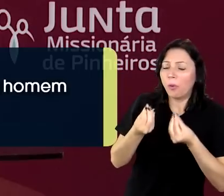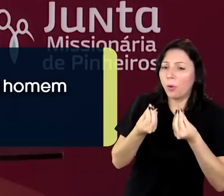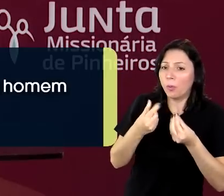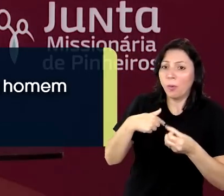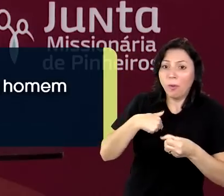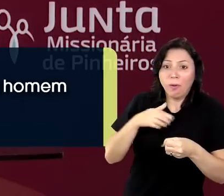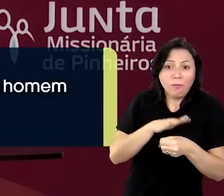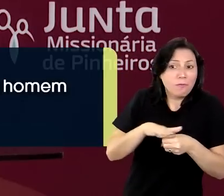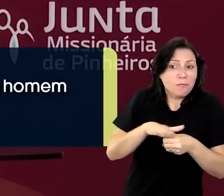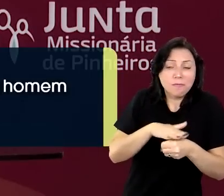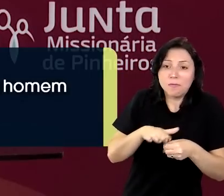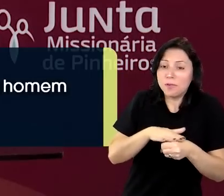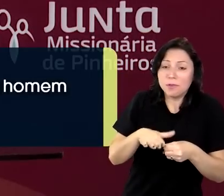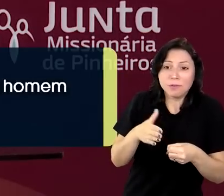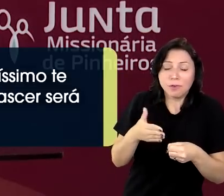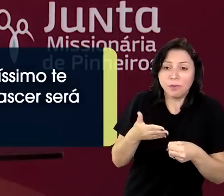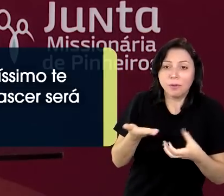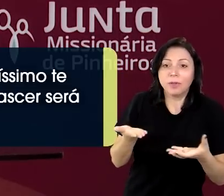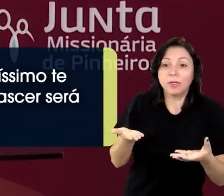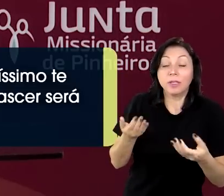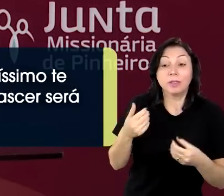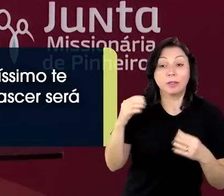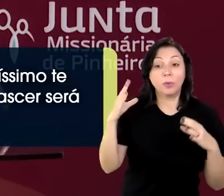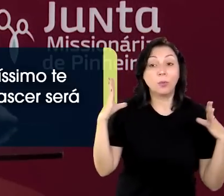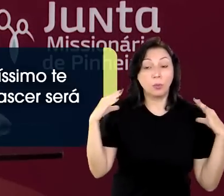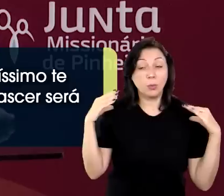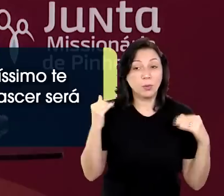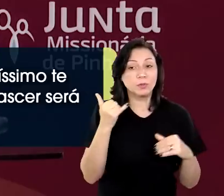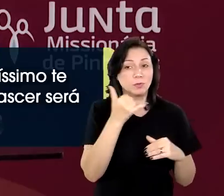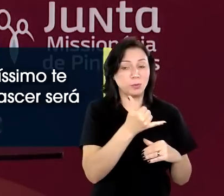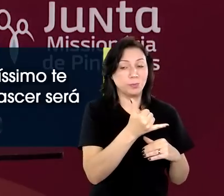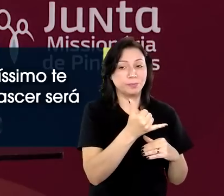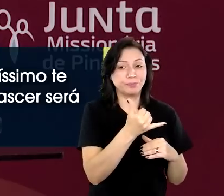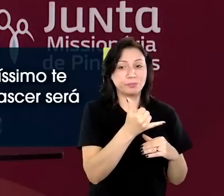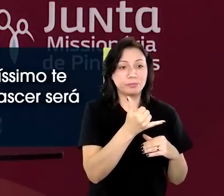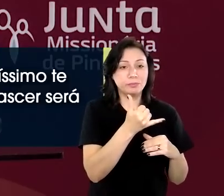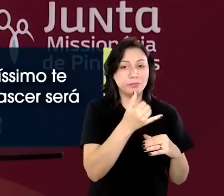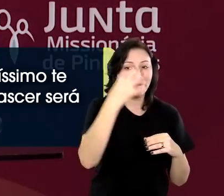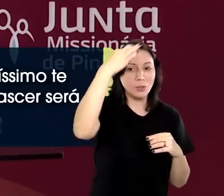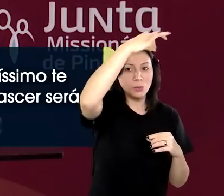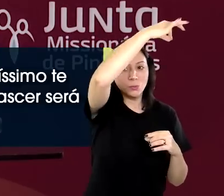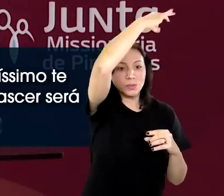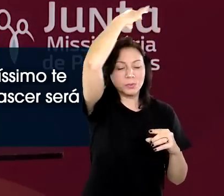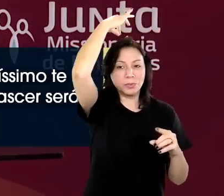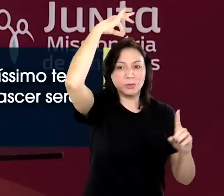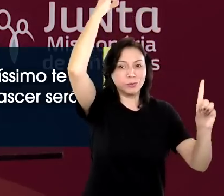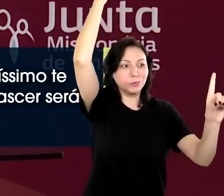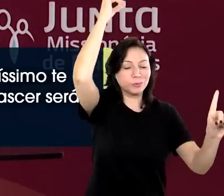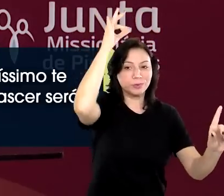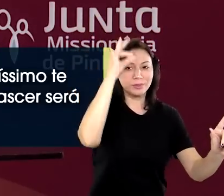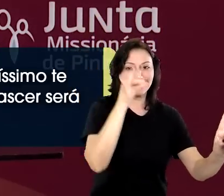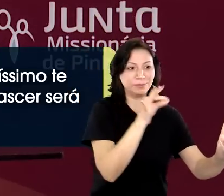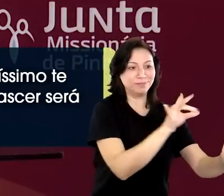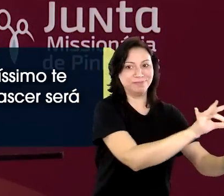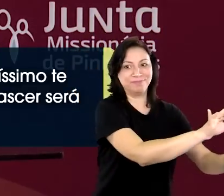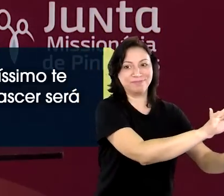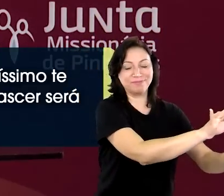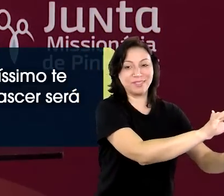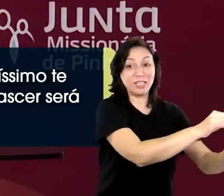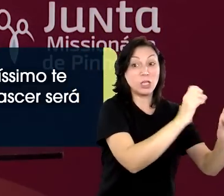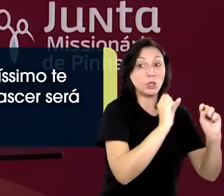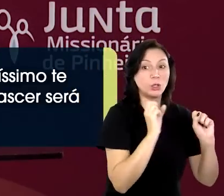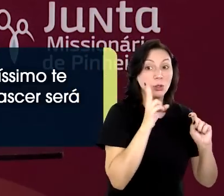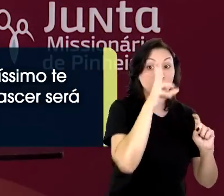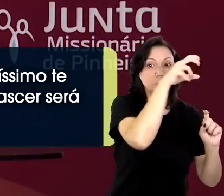com homem algum? Respondeu-lhe o anjo: descerá sobre ti o Espírito Santo, e o poder do Altíssimo